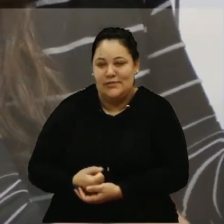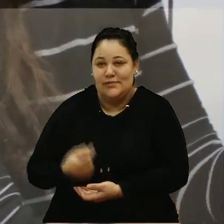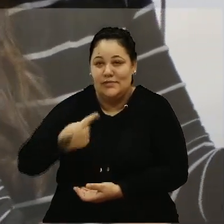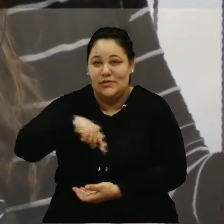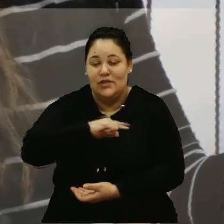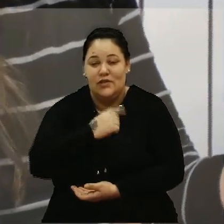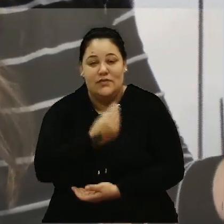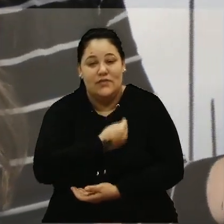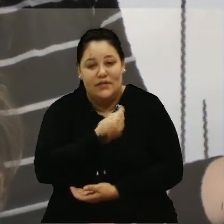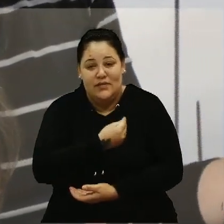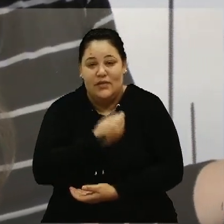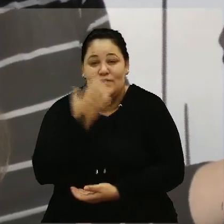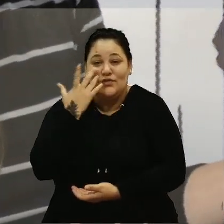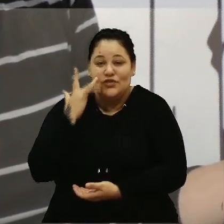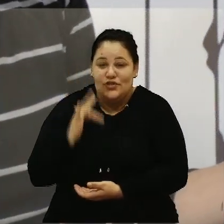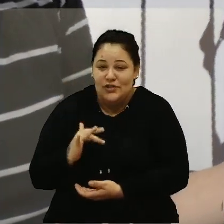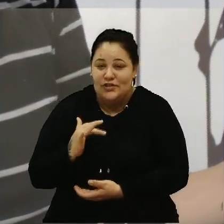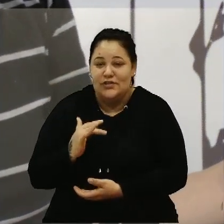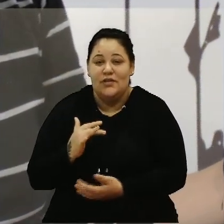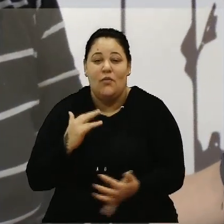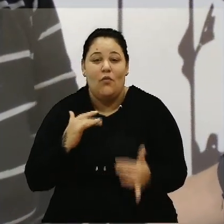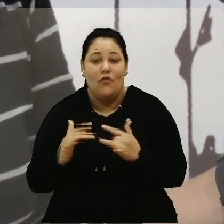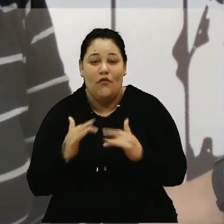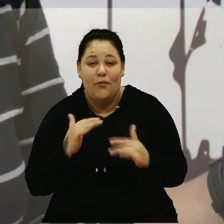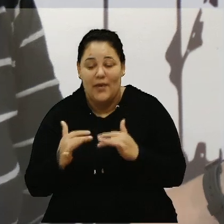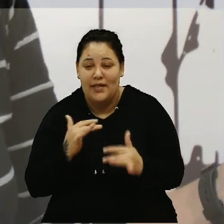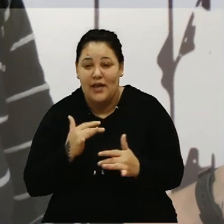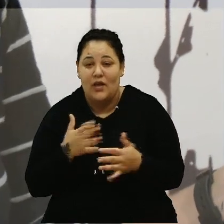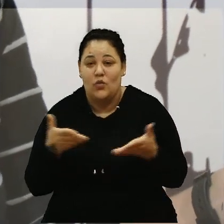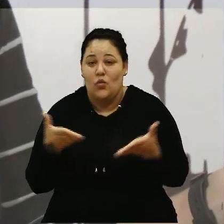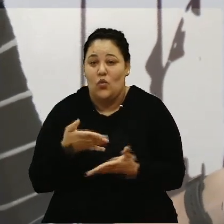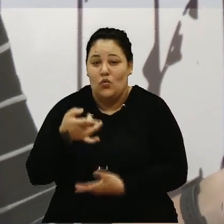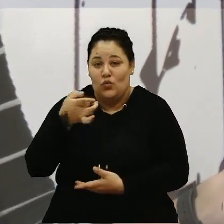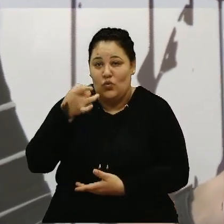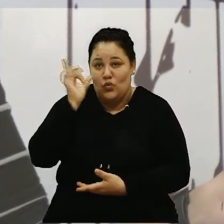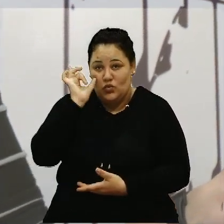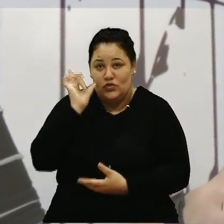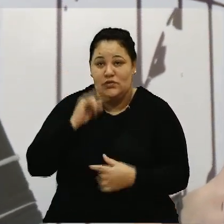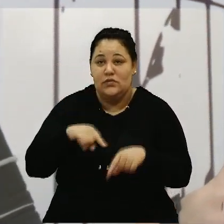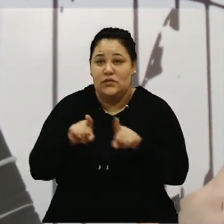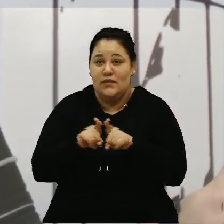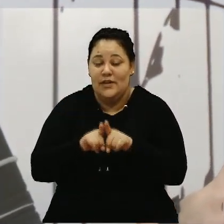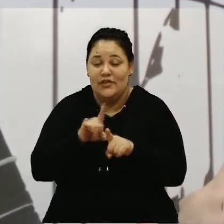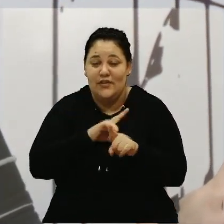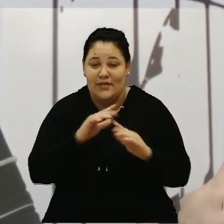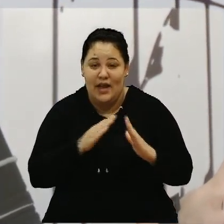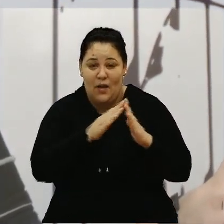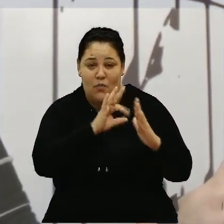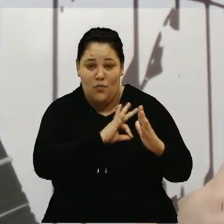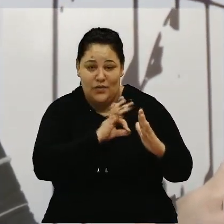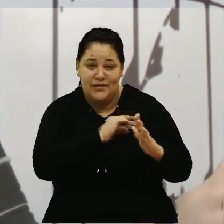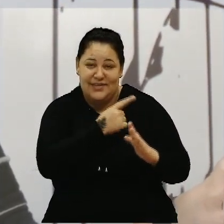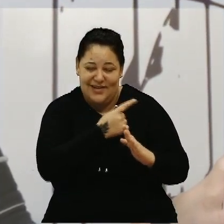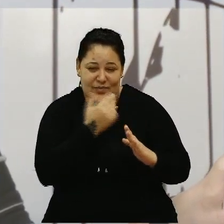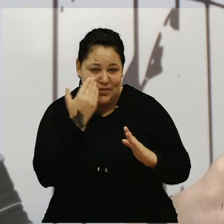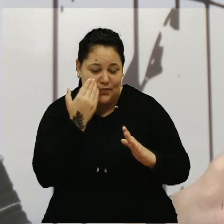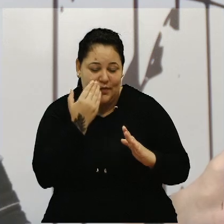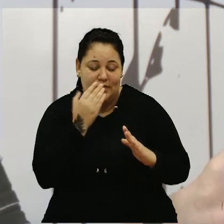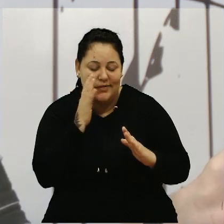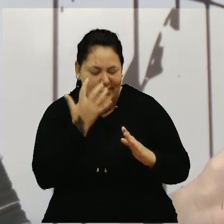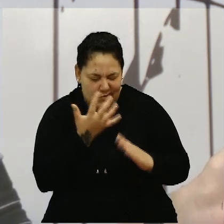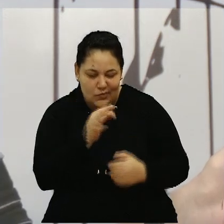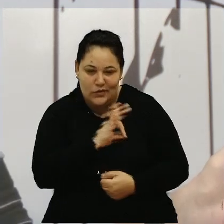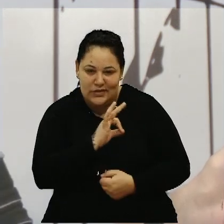dias tumultuados, a gente teve anteontem, aquele caso do policial, a professora esfaqueada,